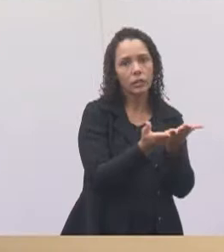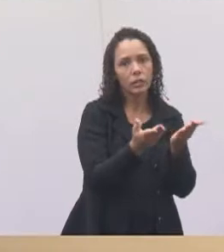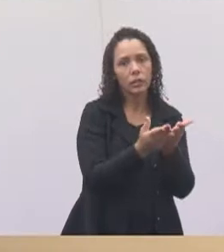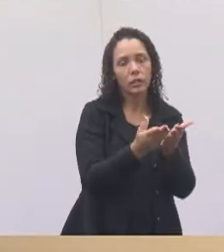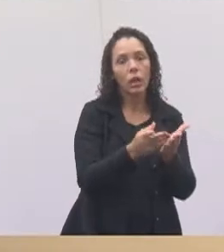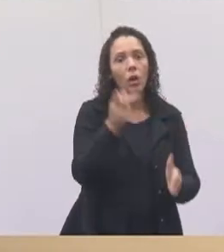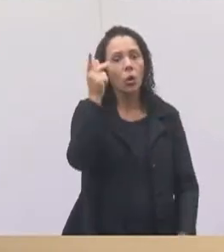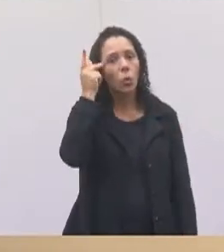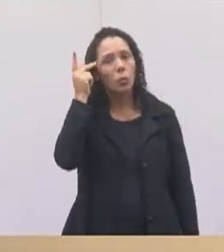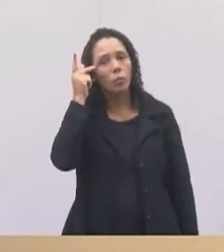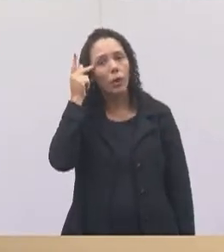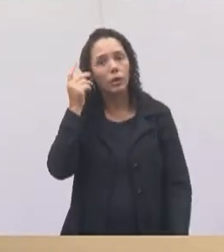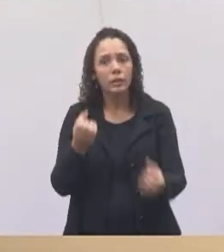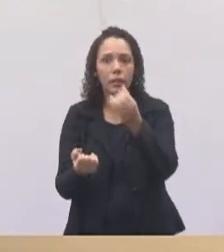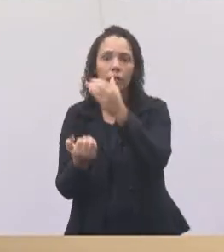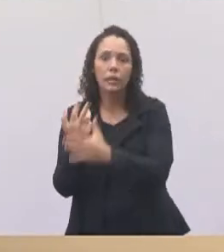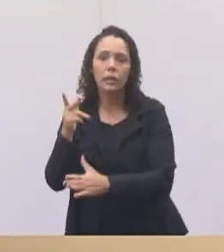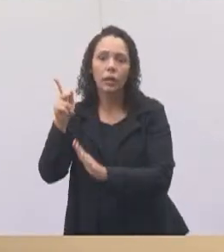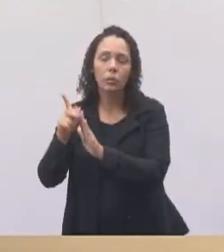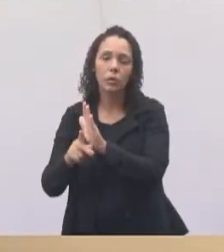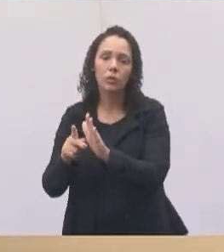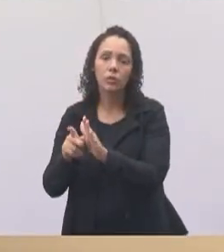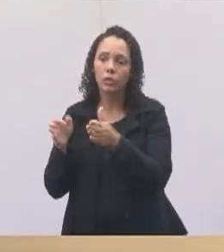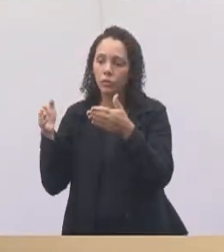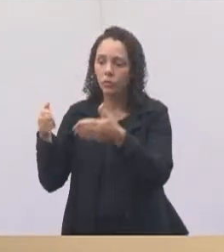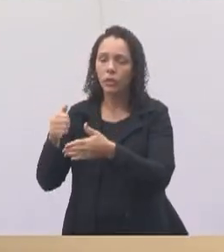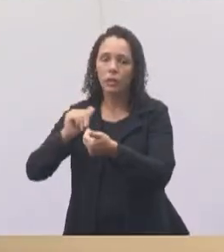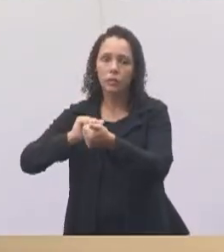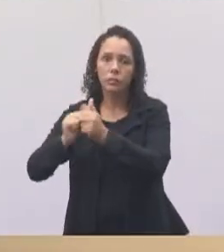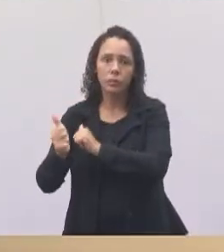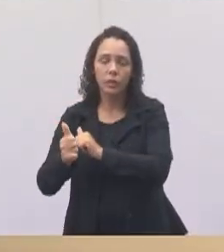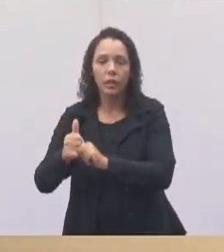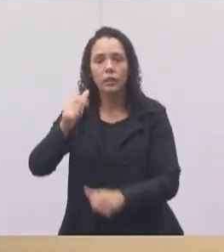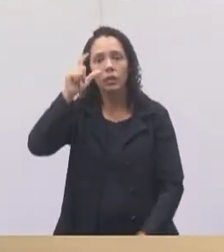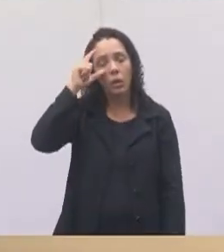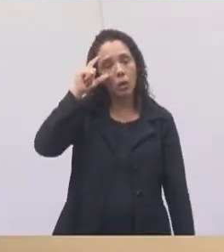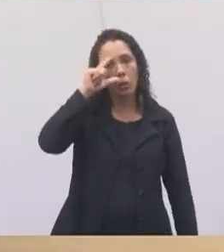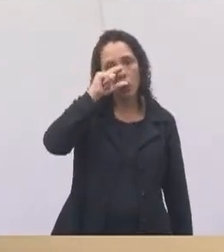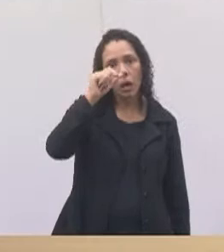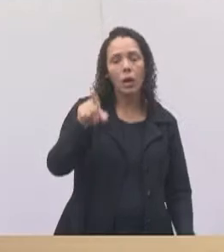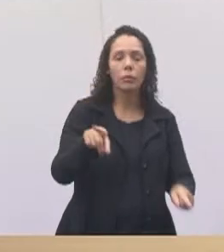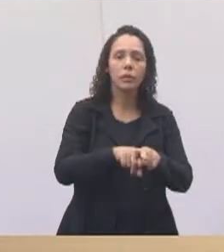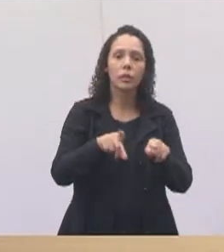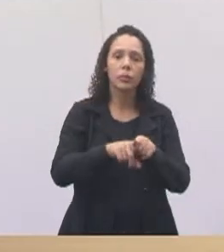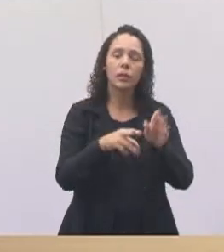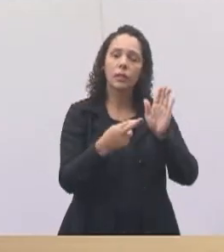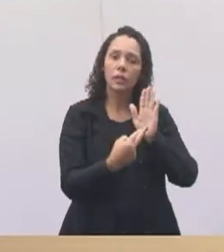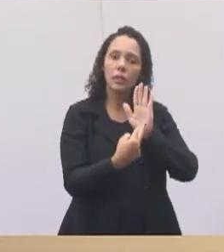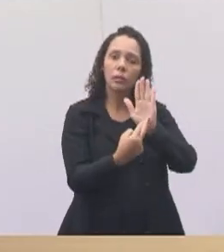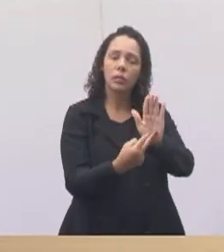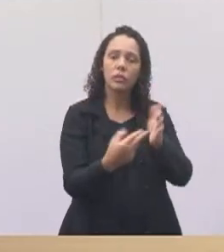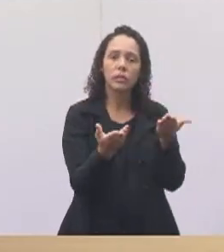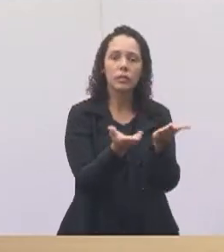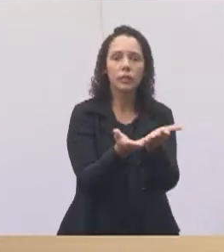para essa casa o projeto de esporte. O Abner, Abner, também é representante aí evangélico, tem que fazer projeto só